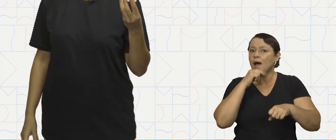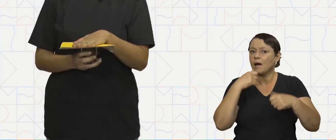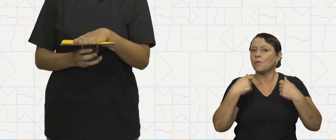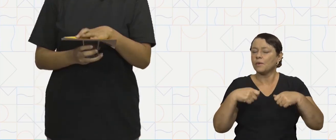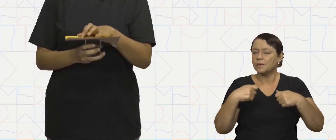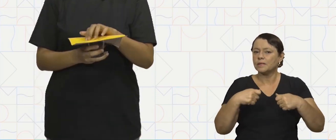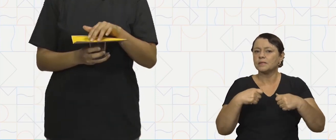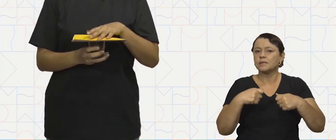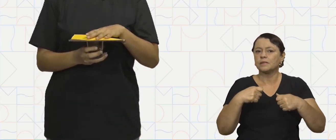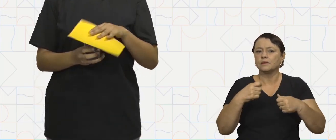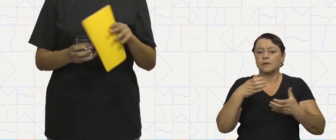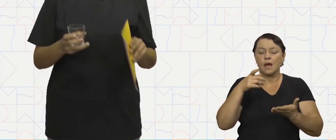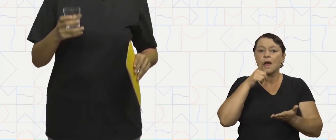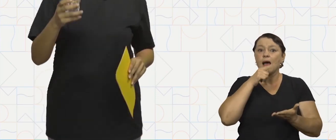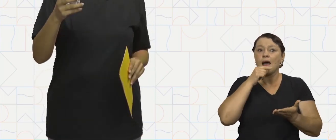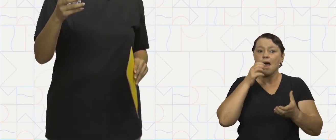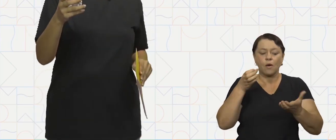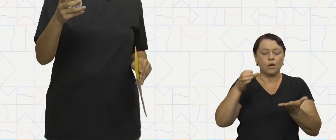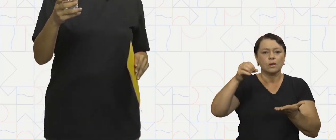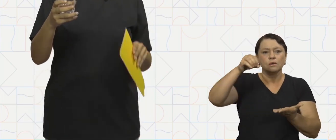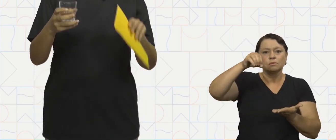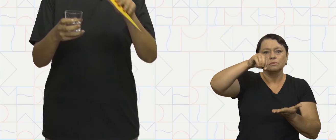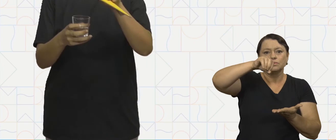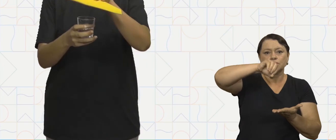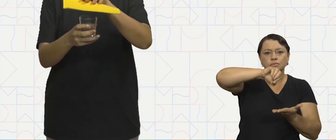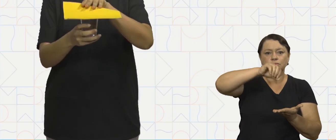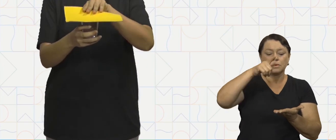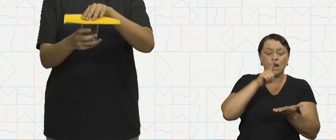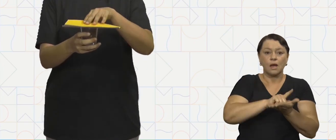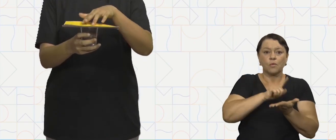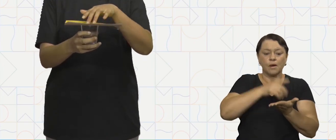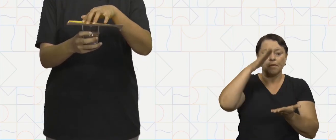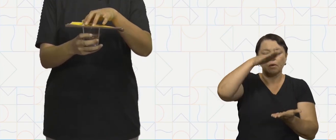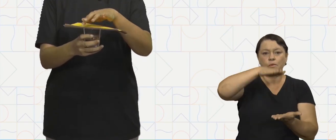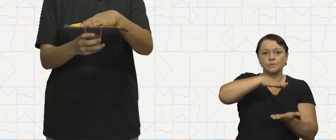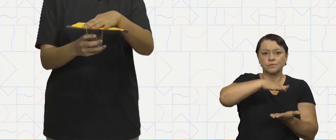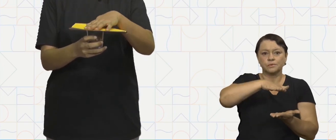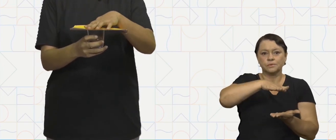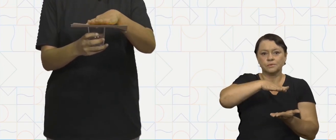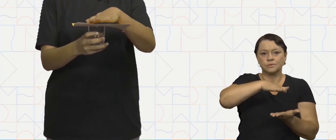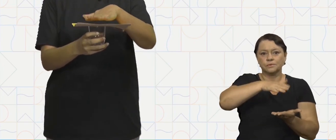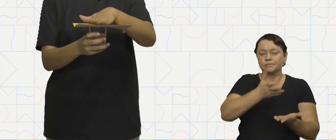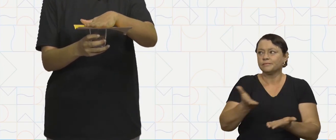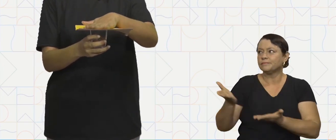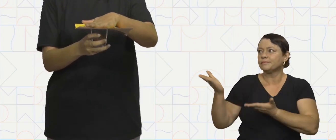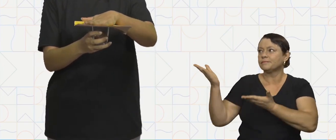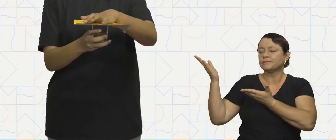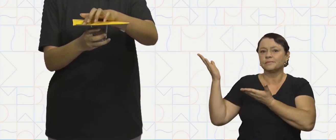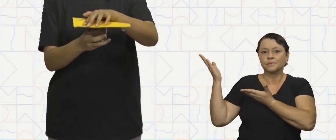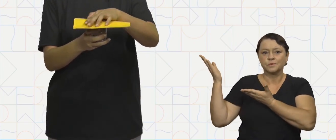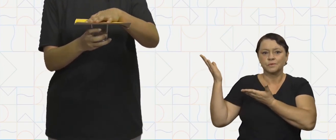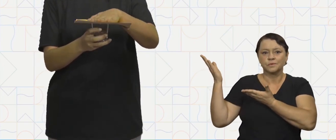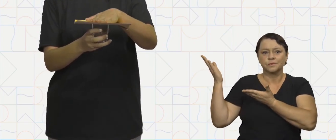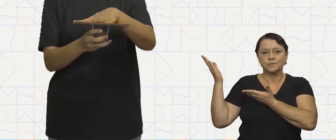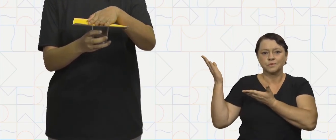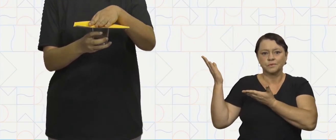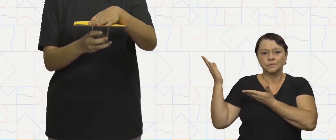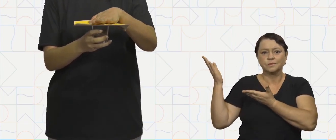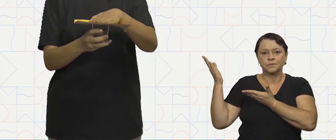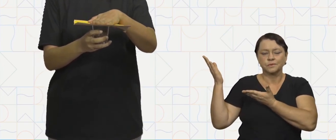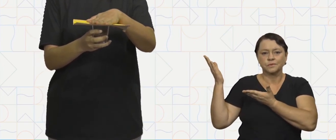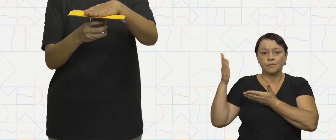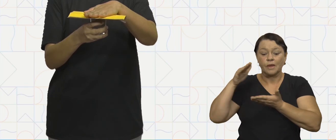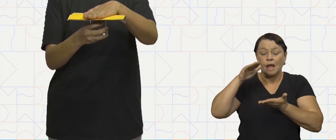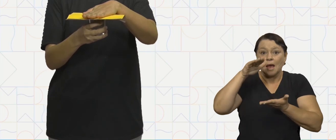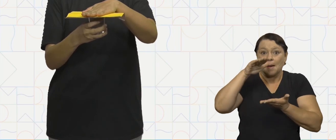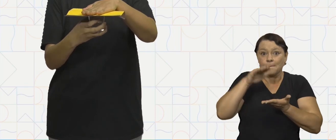ter água. Você precisa encher o copo com água, em seguida tampar a abertura do copo. Tampe e pressione